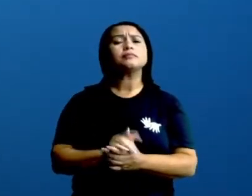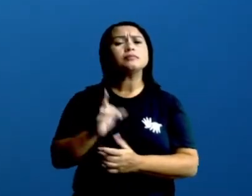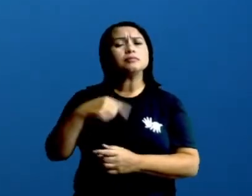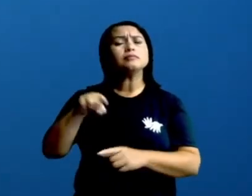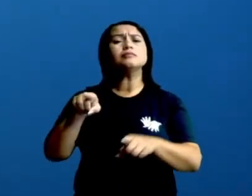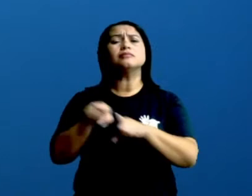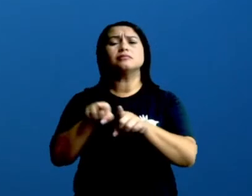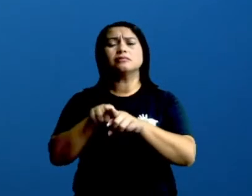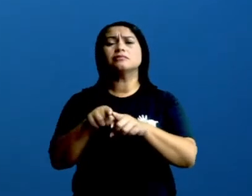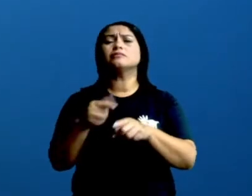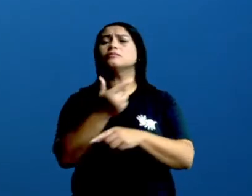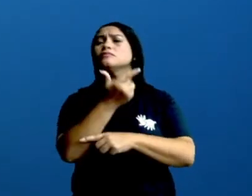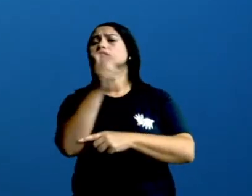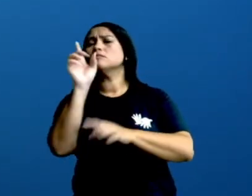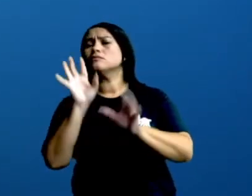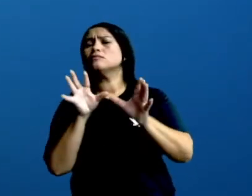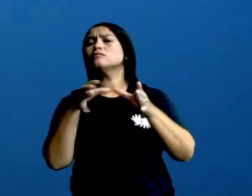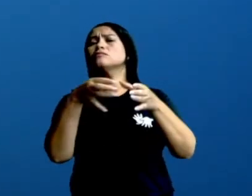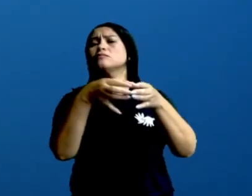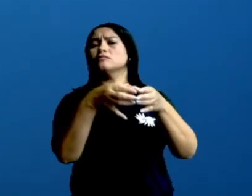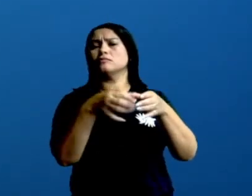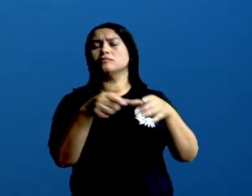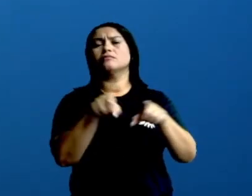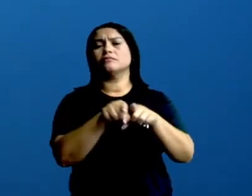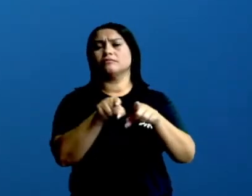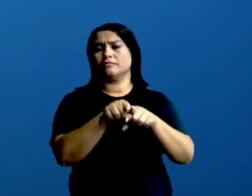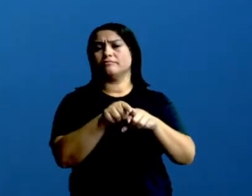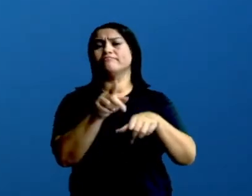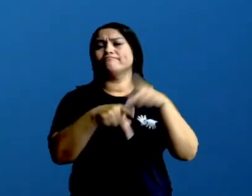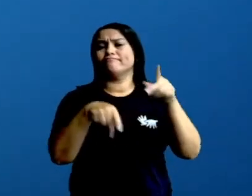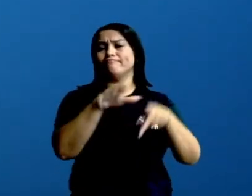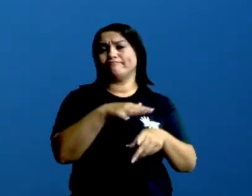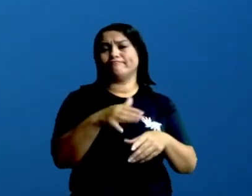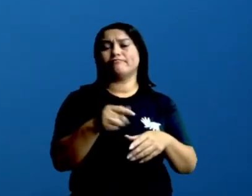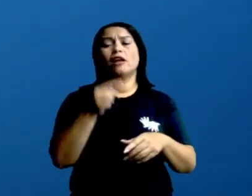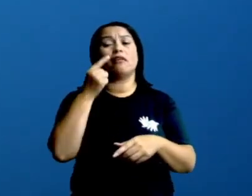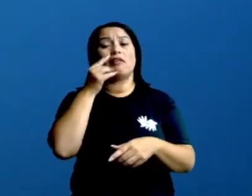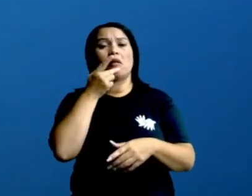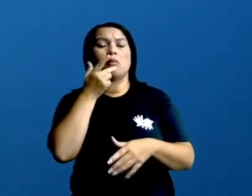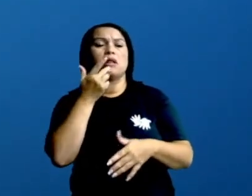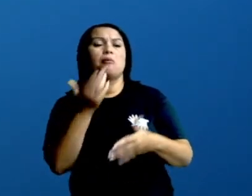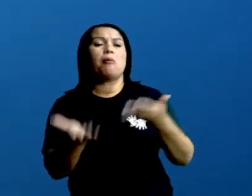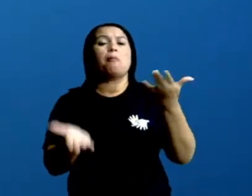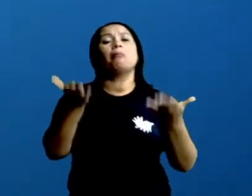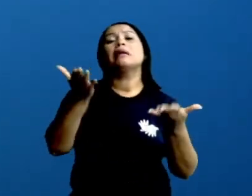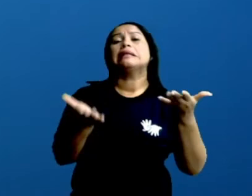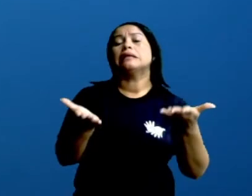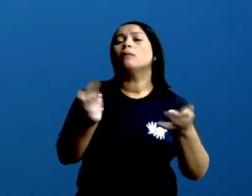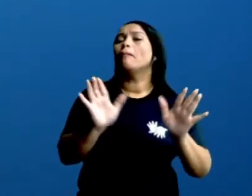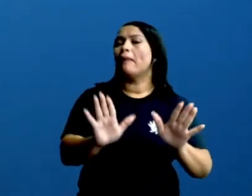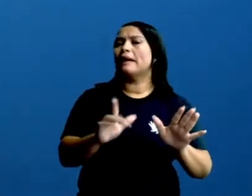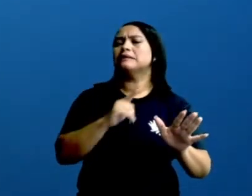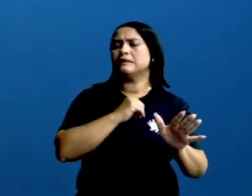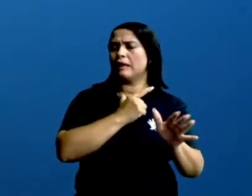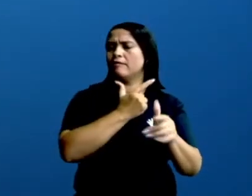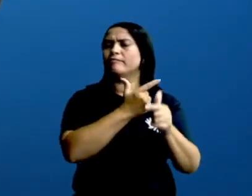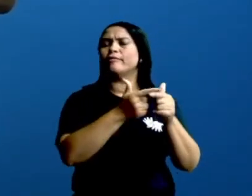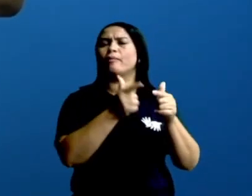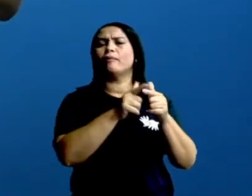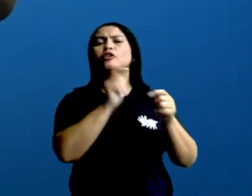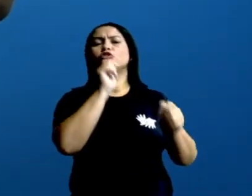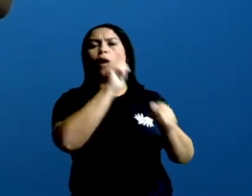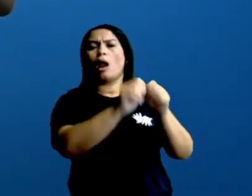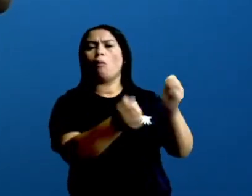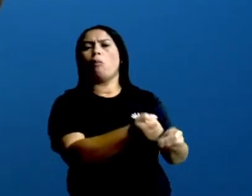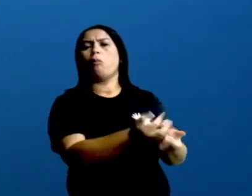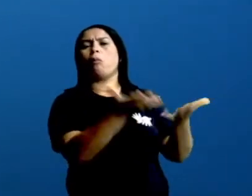outras tragédias contra outros povos. A gente não vai aqui ficar medindo quem fez pior, tá certo, pessoal? Mas eles cometeram outras tragédias, eles jogaram